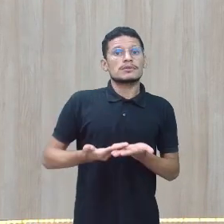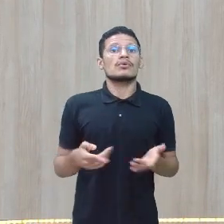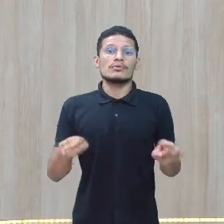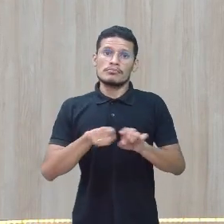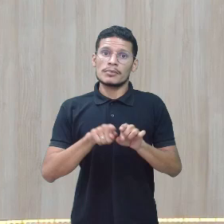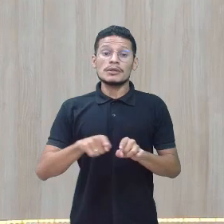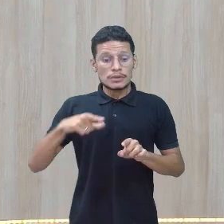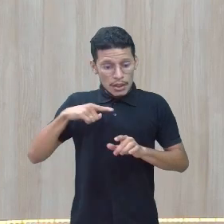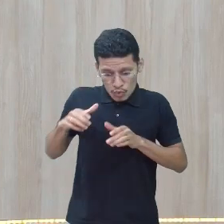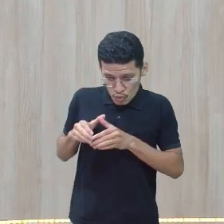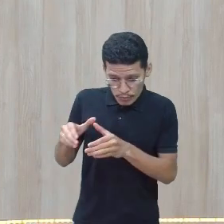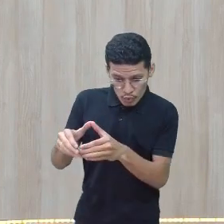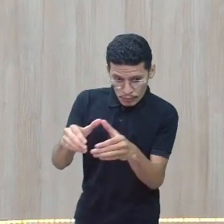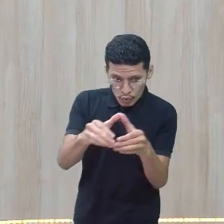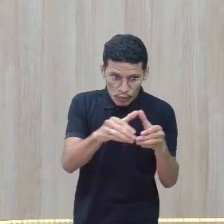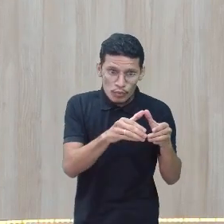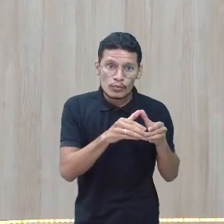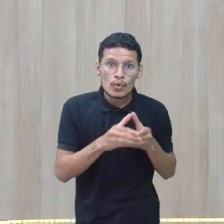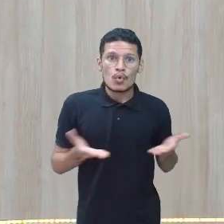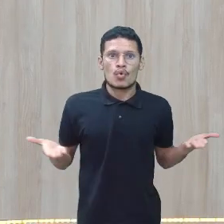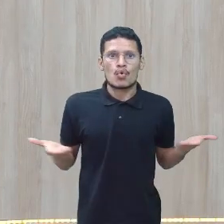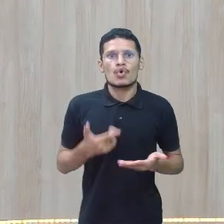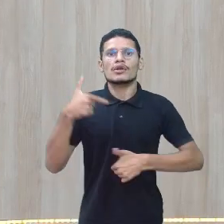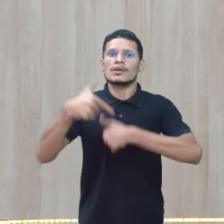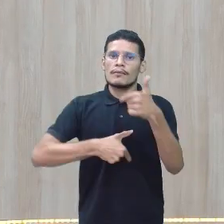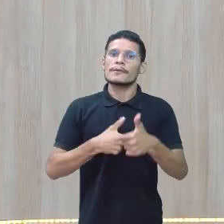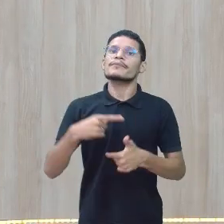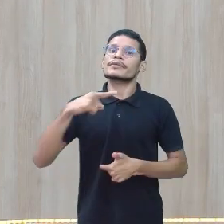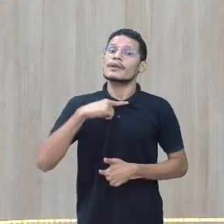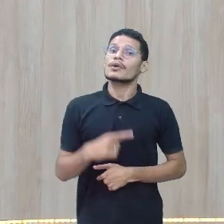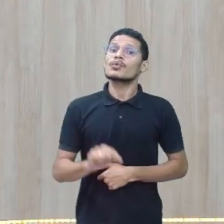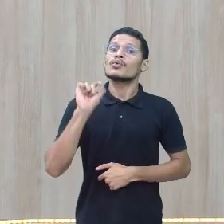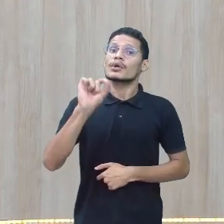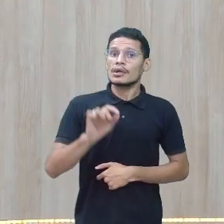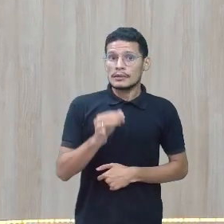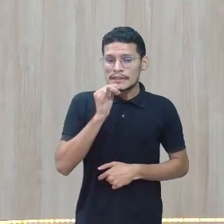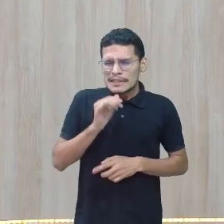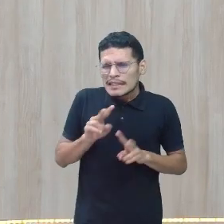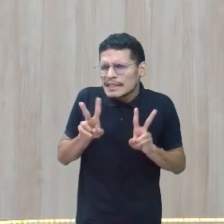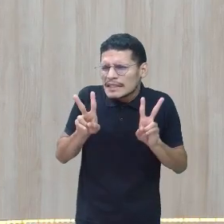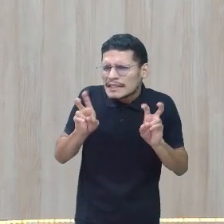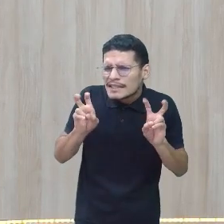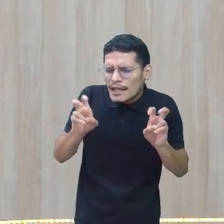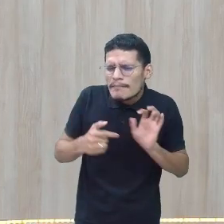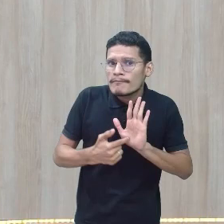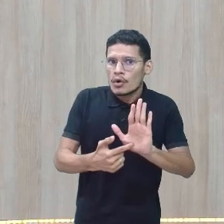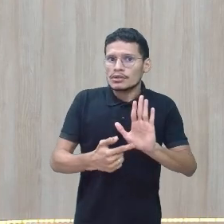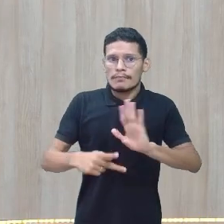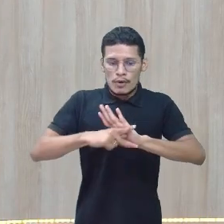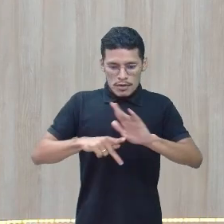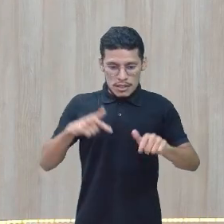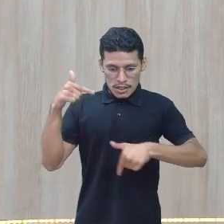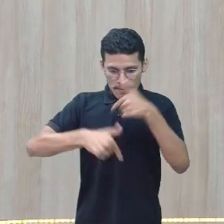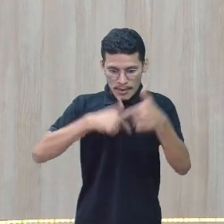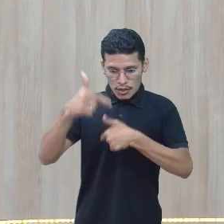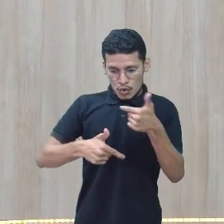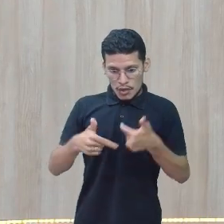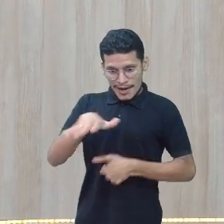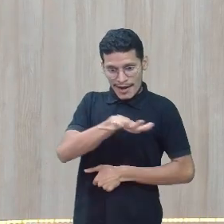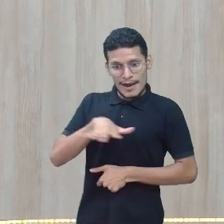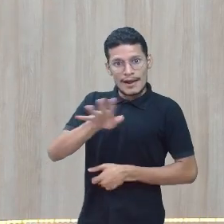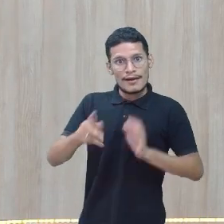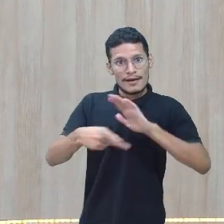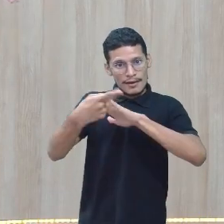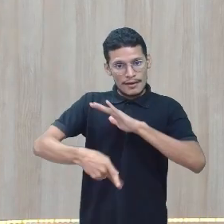desse grupo de pessoas que estão trabalhando hoje, somos a população, na verdade, a amostra dos trabalhadores desse